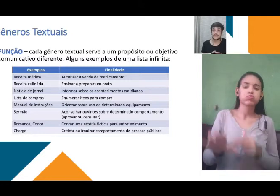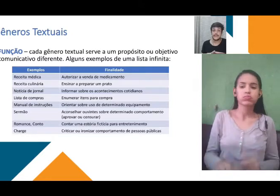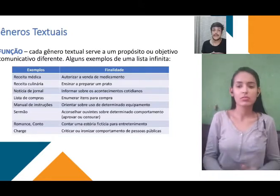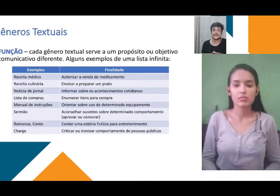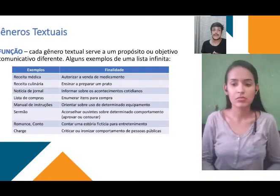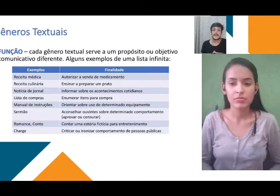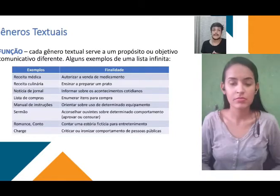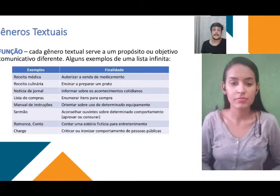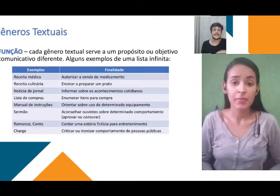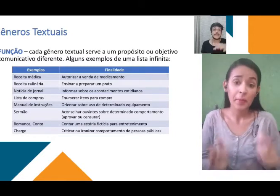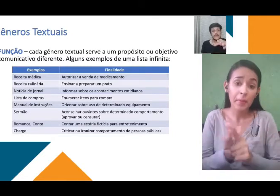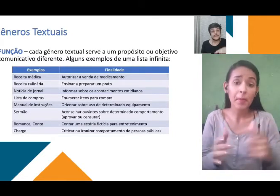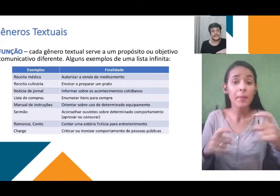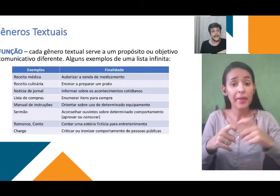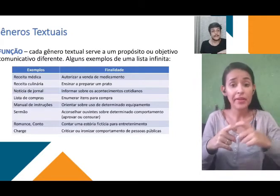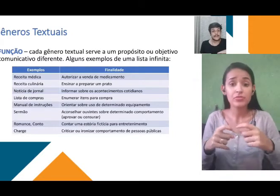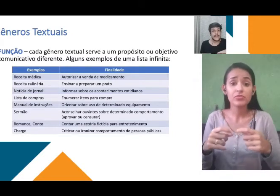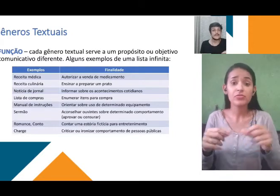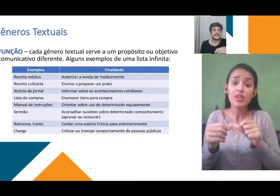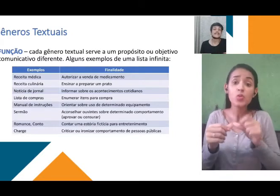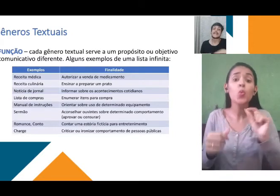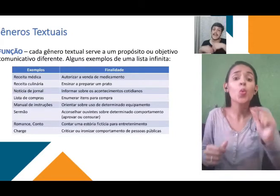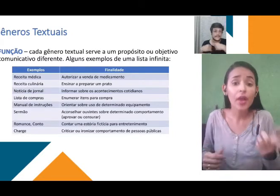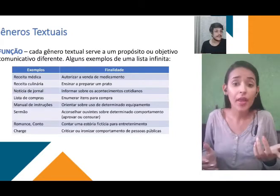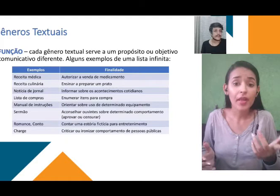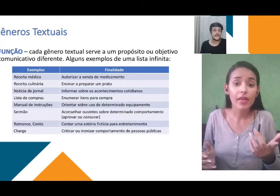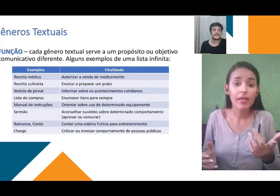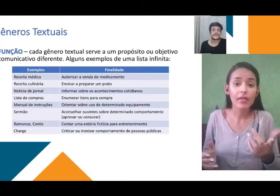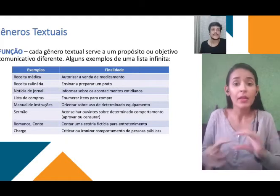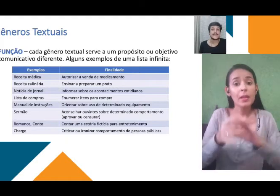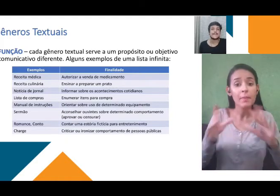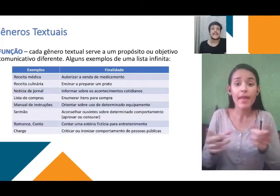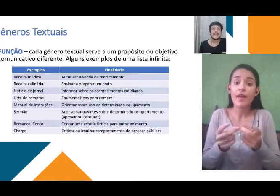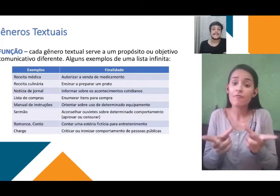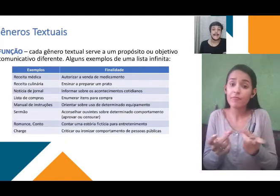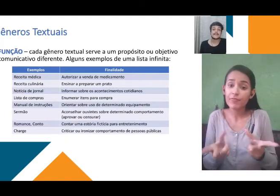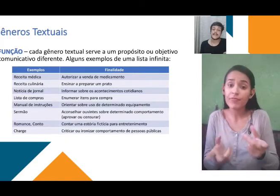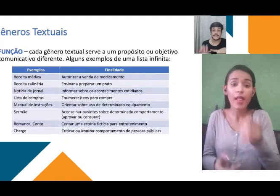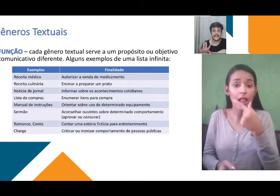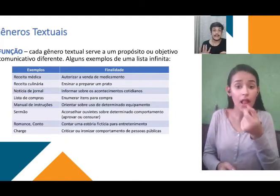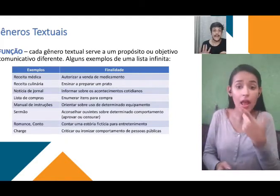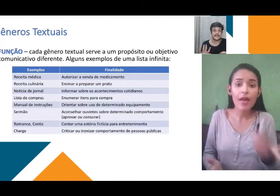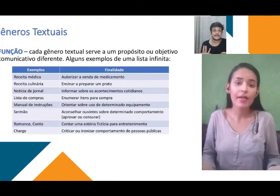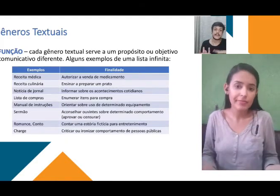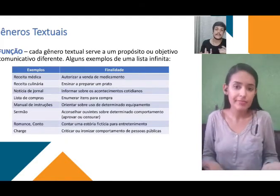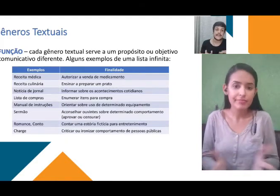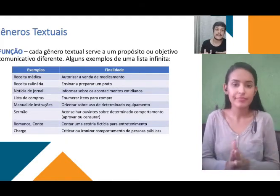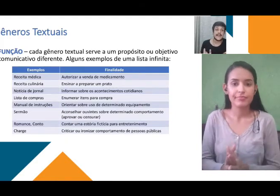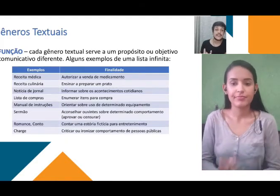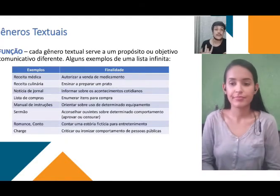comunicativo diferente. Temos aqui alguns exemplos, né, de uma lista que é infinita, como eu disse, né? Exemplos: receita médica